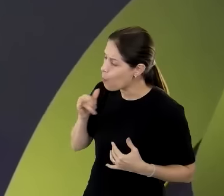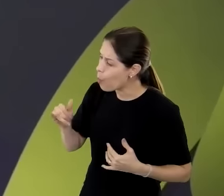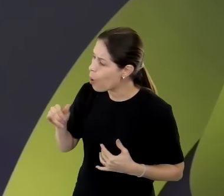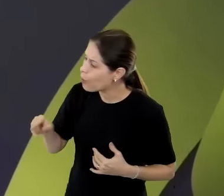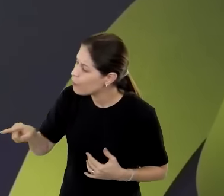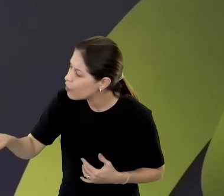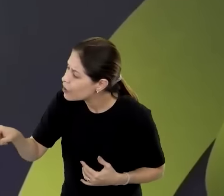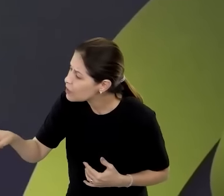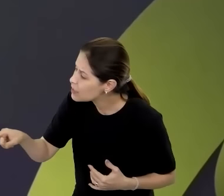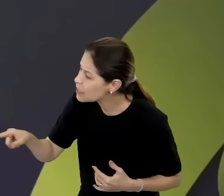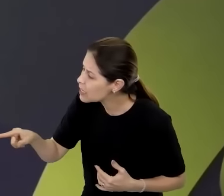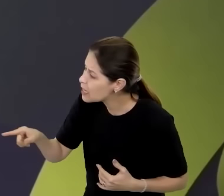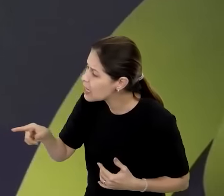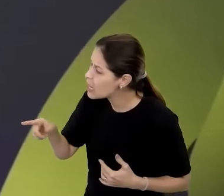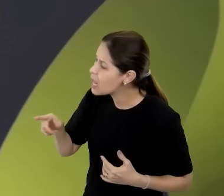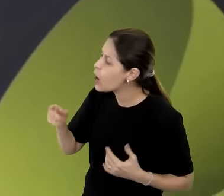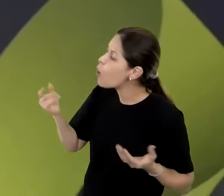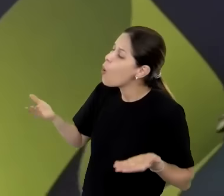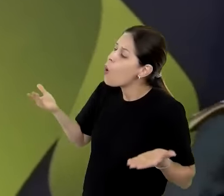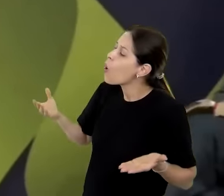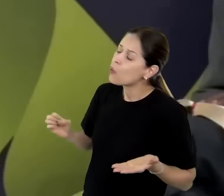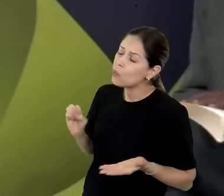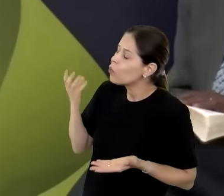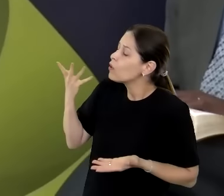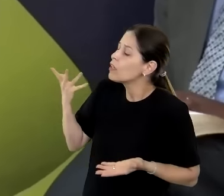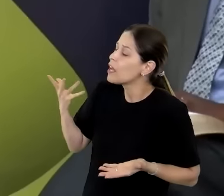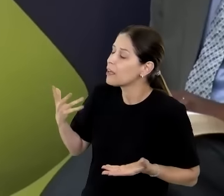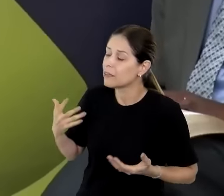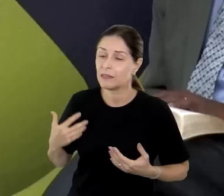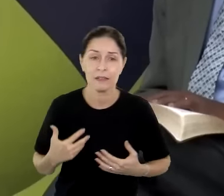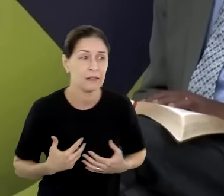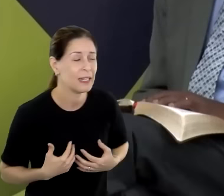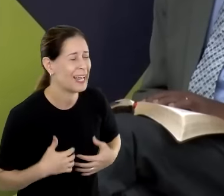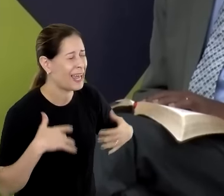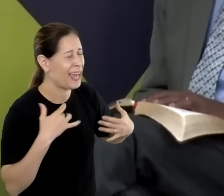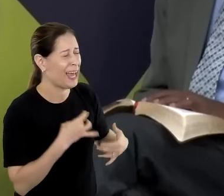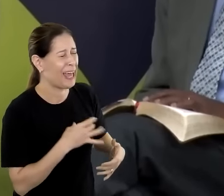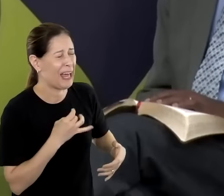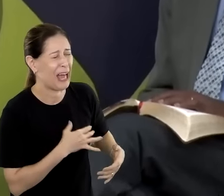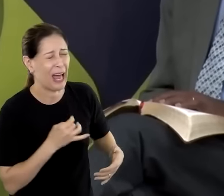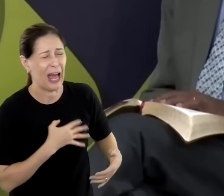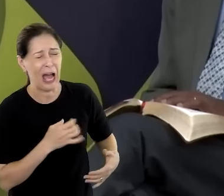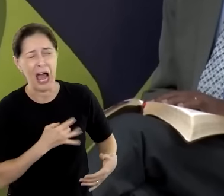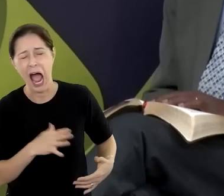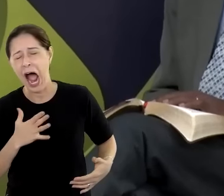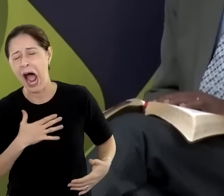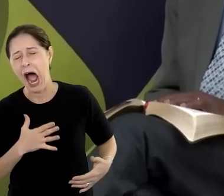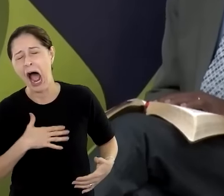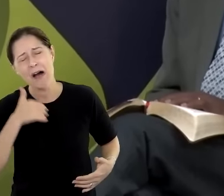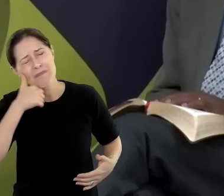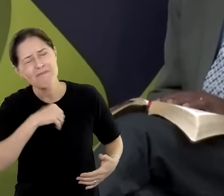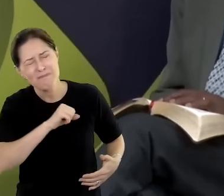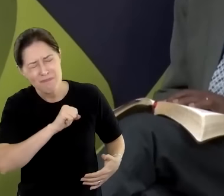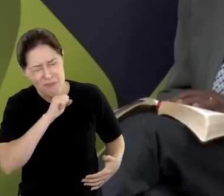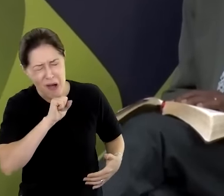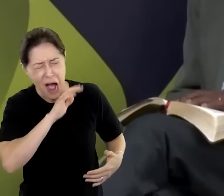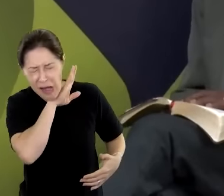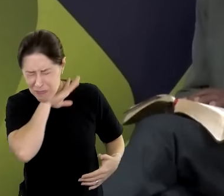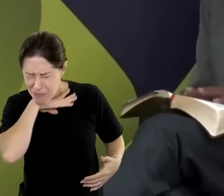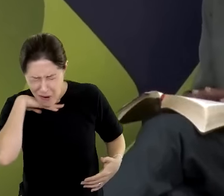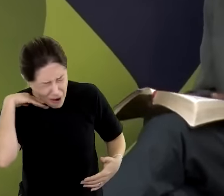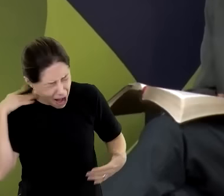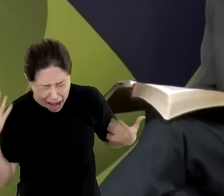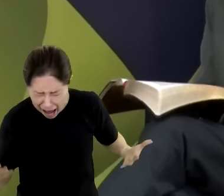morrer. Falei: qual o problema dela? Em que hospital que ela está? Não, ela não está doente não, estou com medo de morrer um dia. Falei: